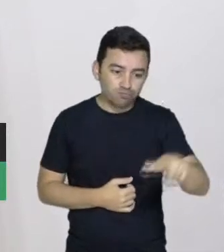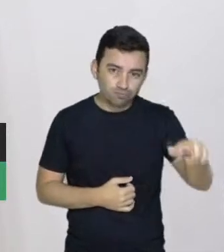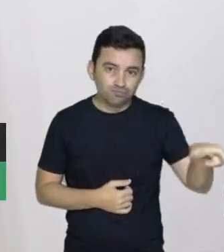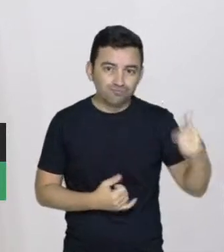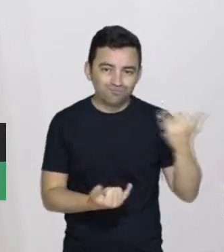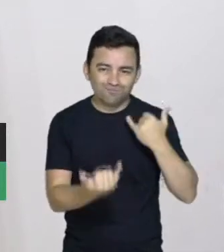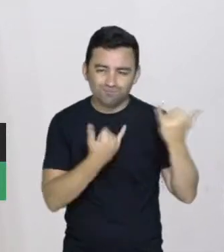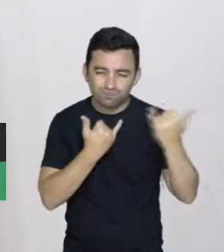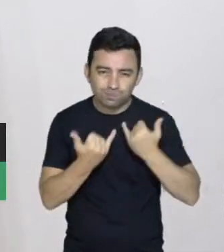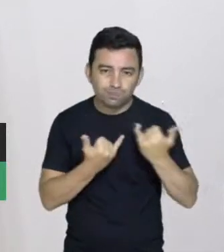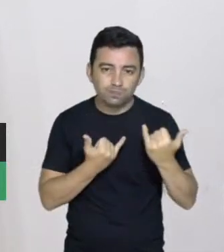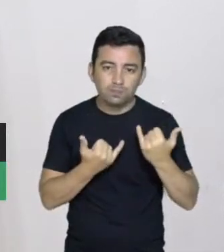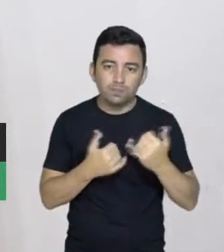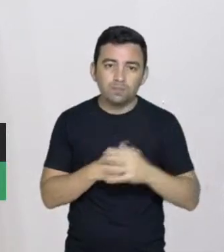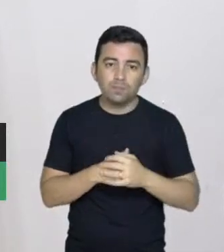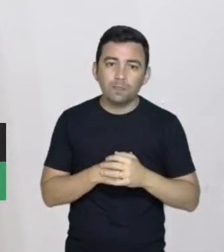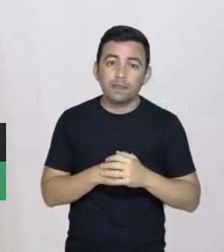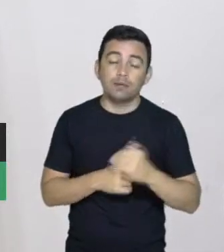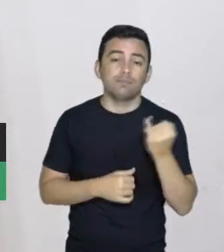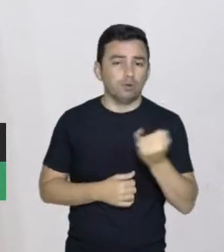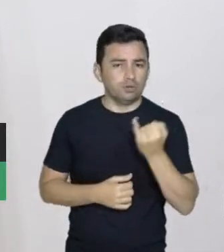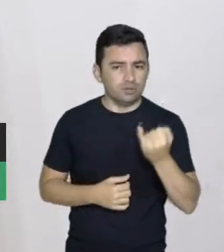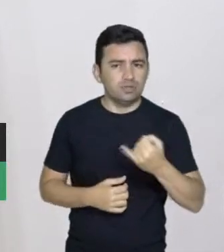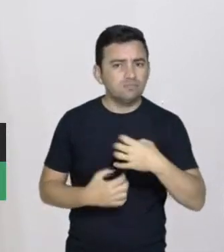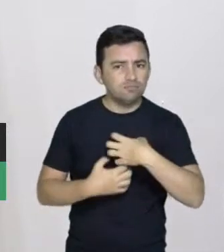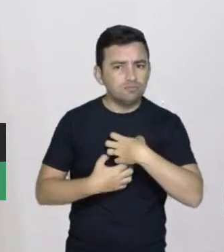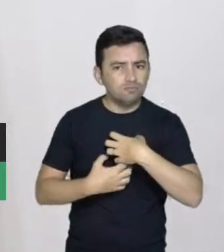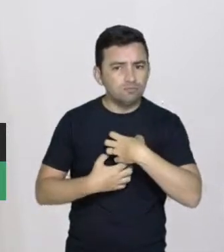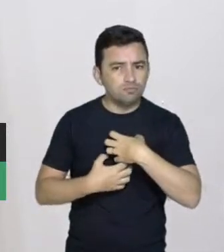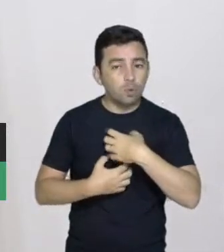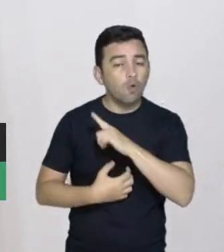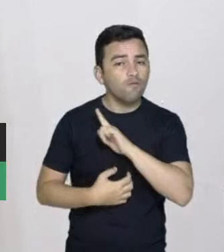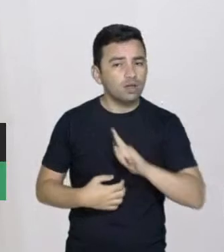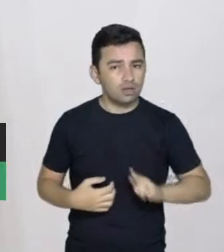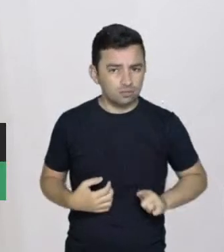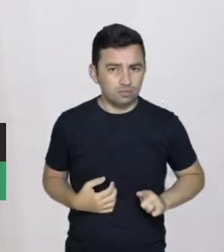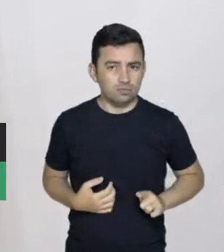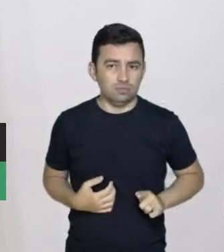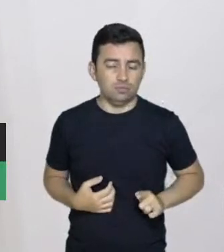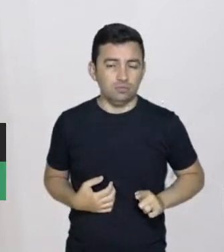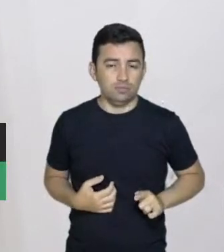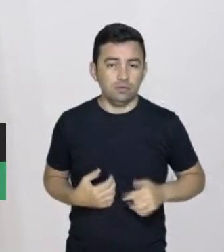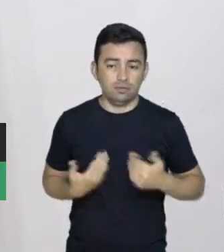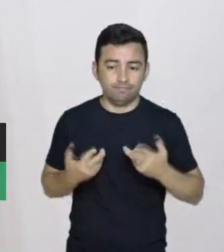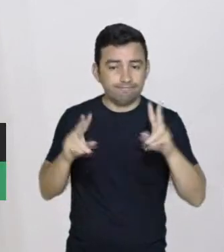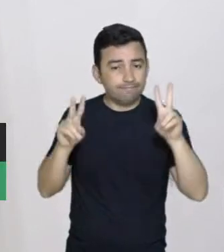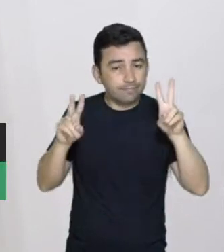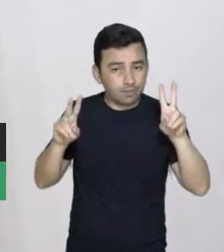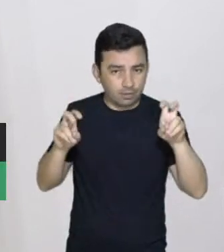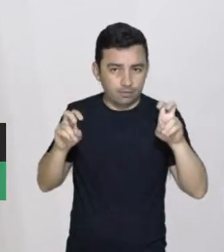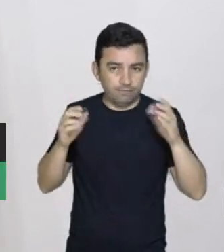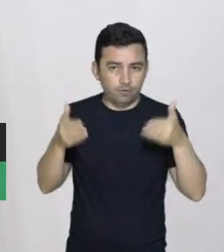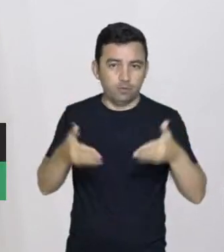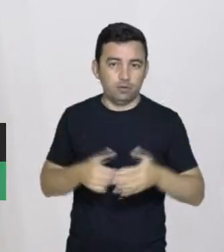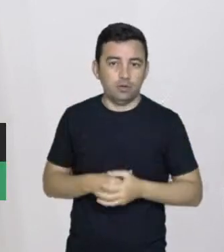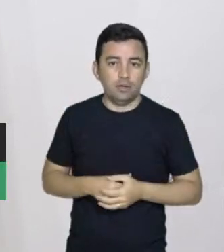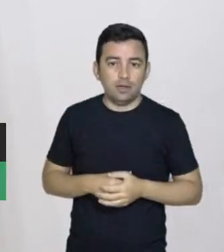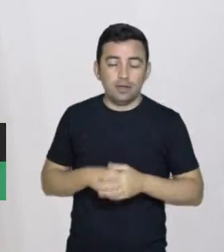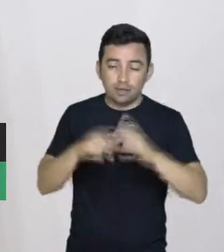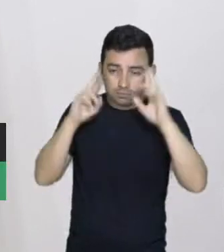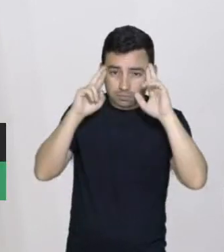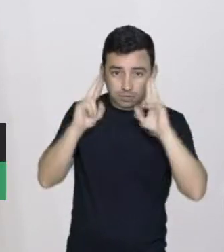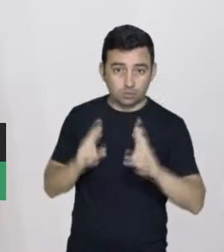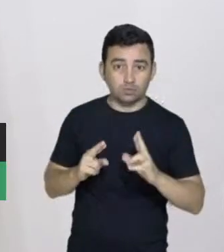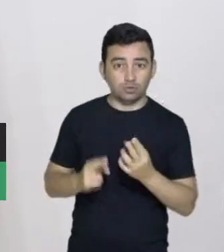cidades, e é importante uma sensibilidade do governo do Estado em relação a esse tema específico. O respeito ao dinheiro